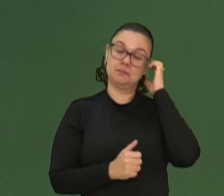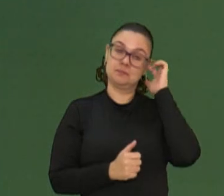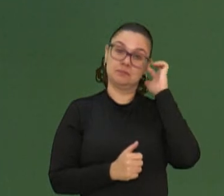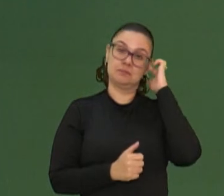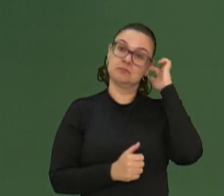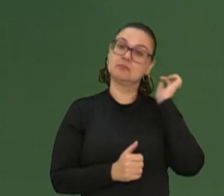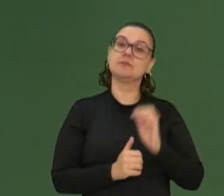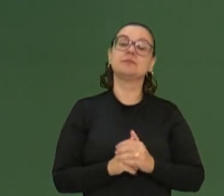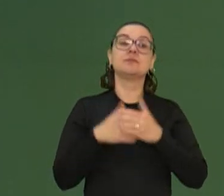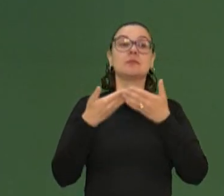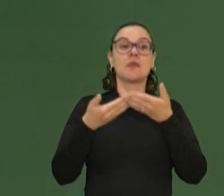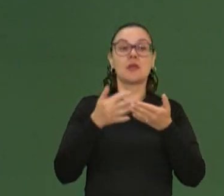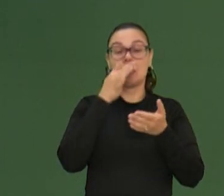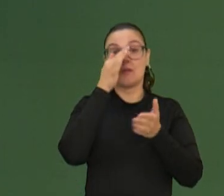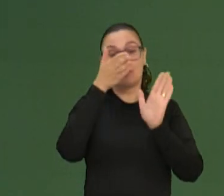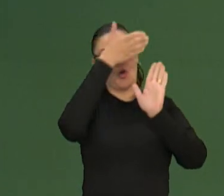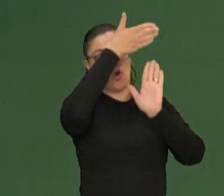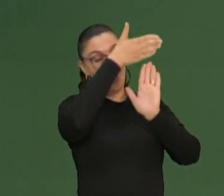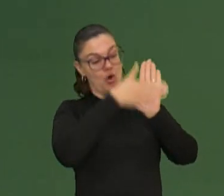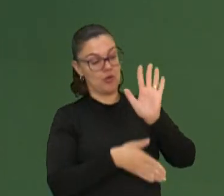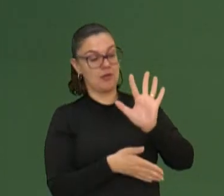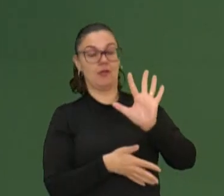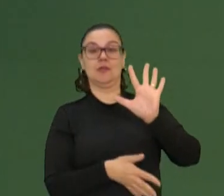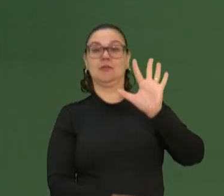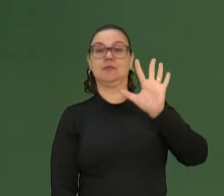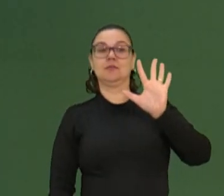a flor mais em geral, com um corte.